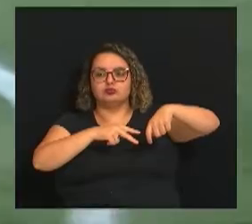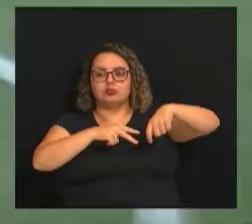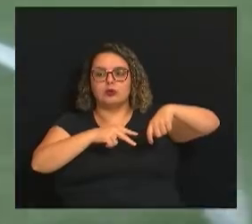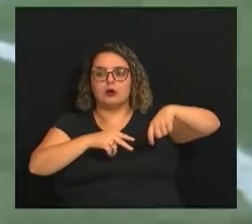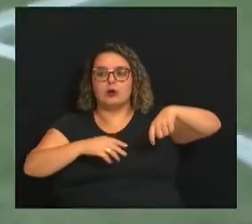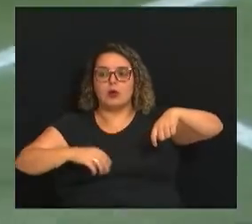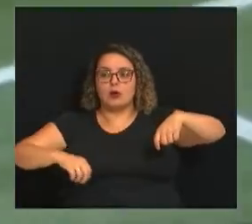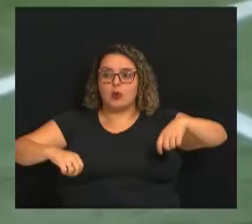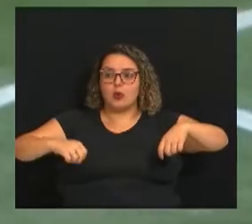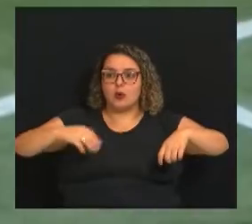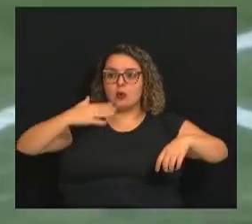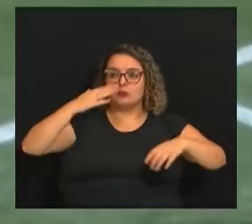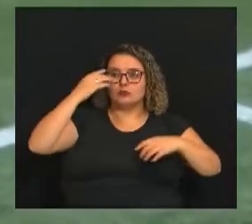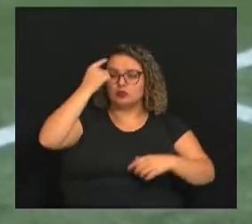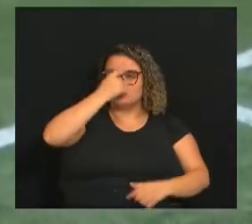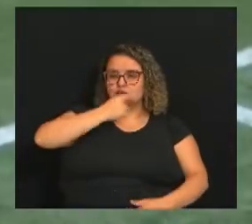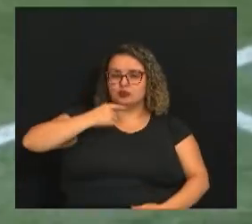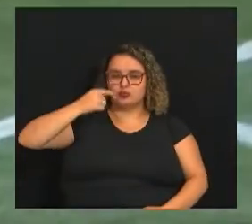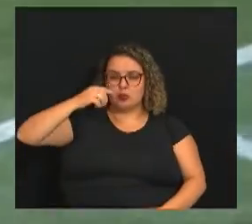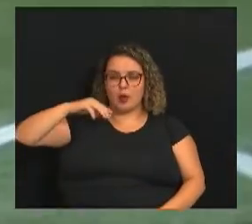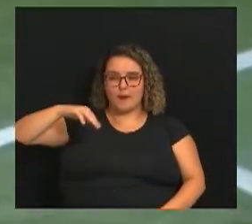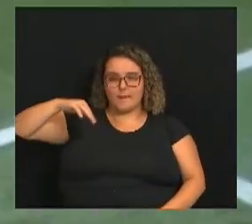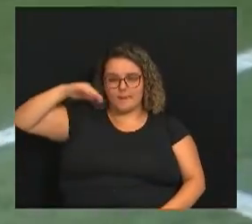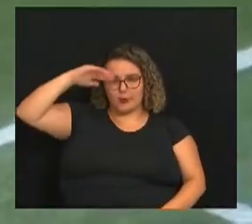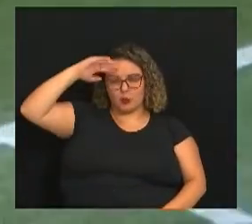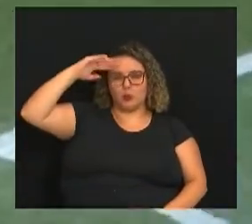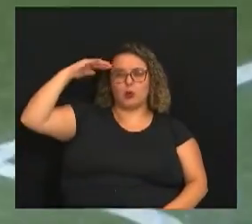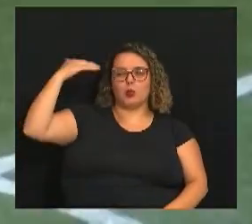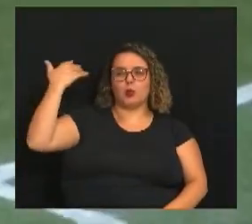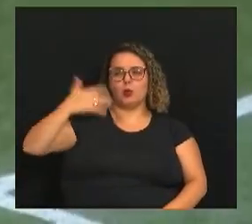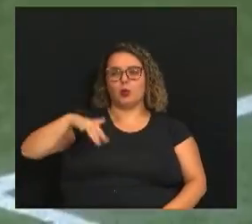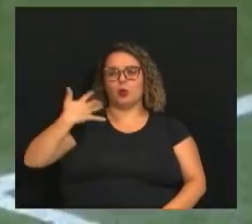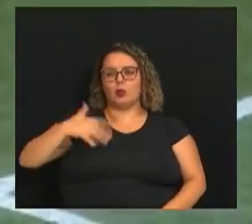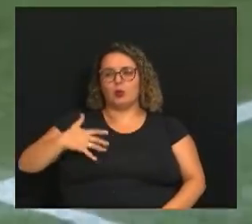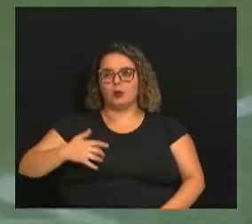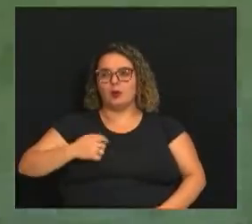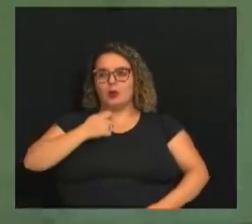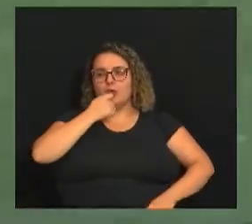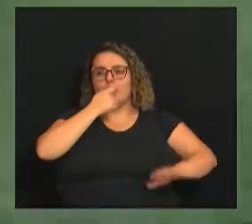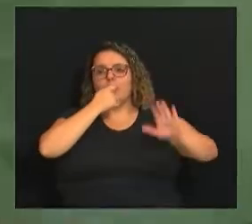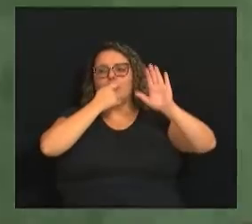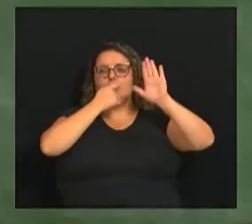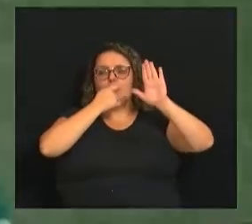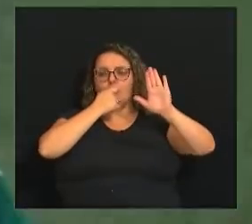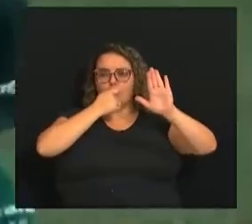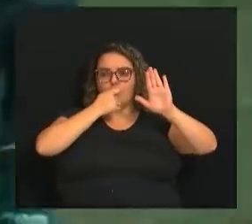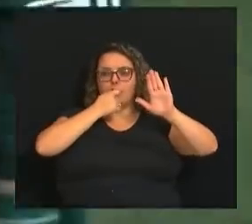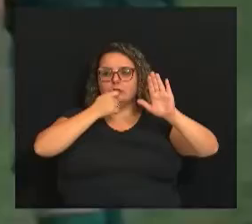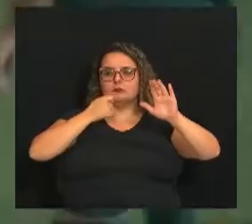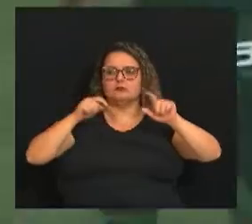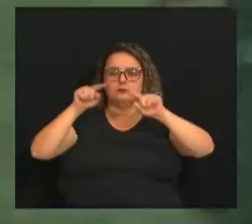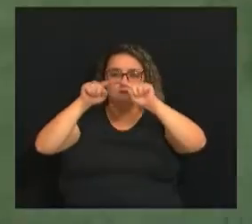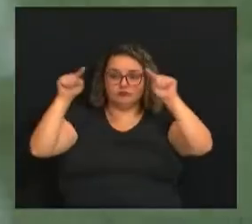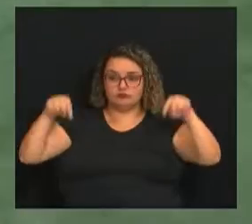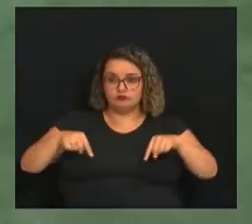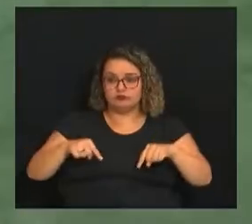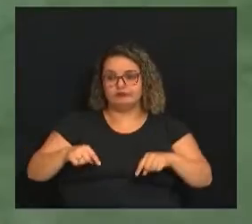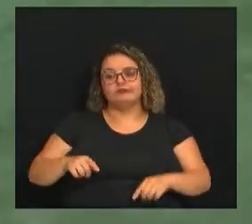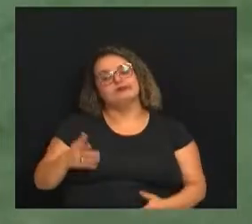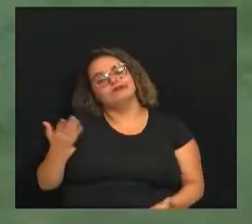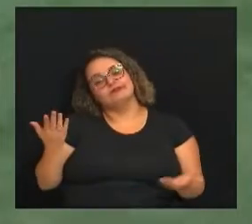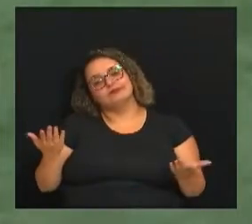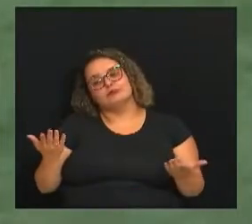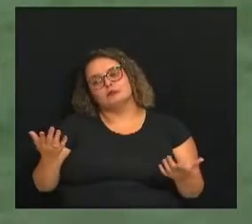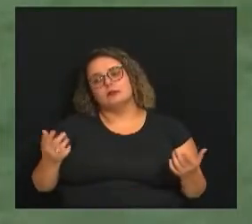rosto do lateral Mike dentro da área. O VAR viu o lance e o árbitro marcou o pênalti.